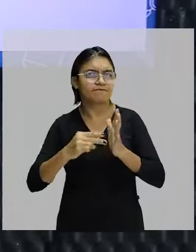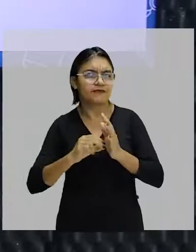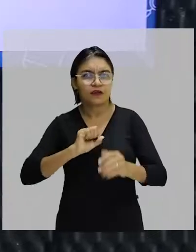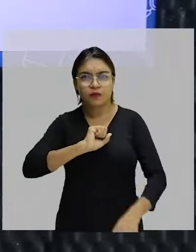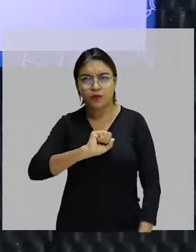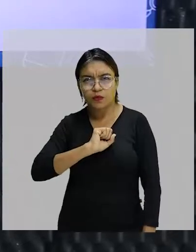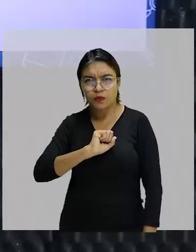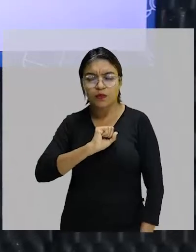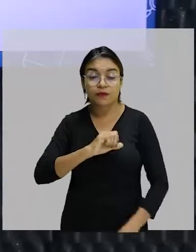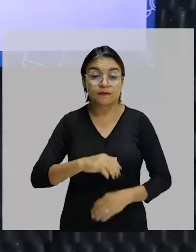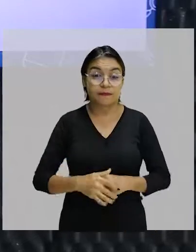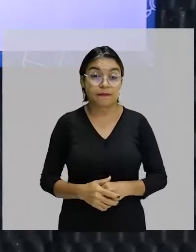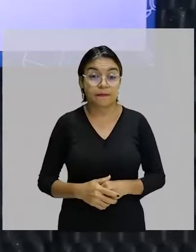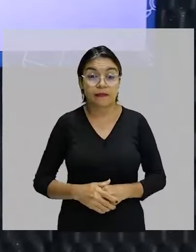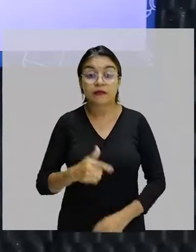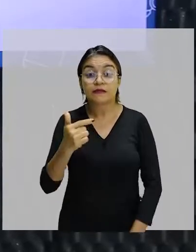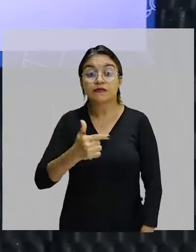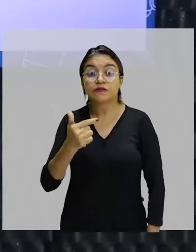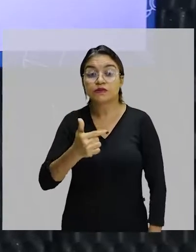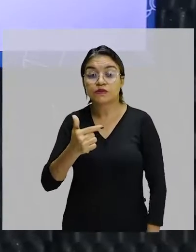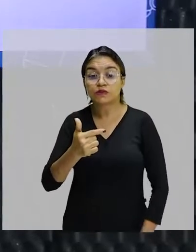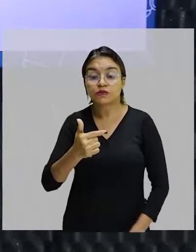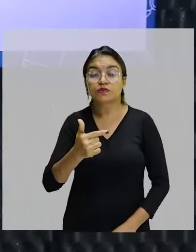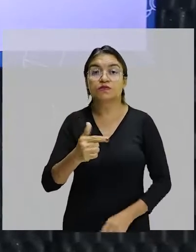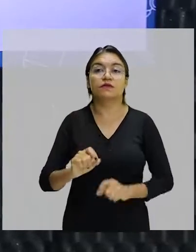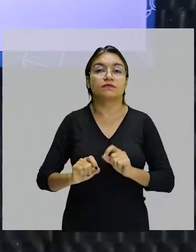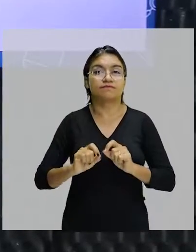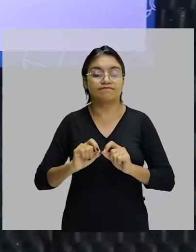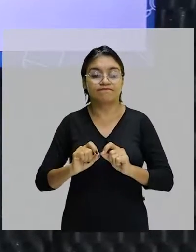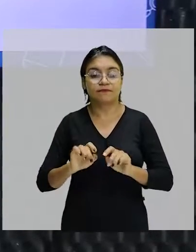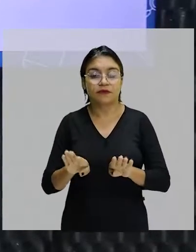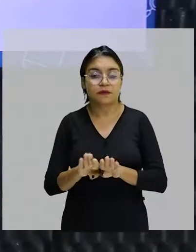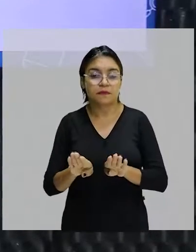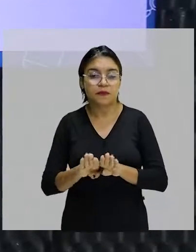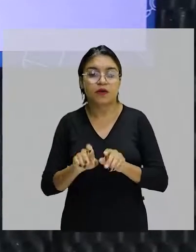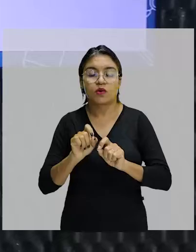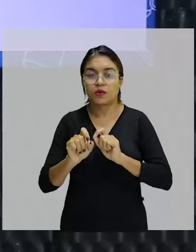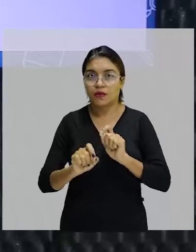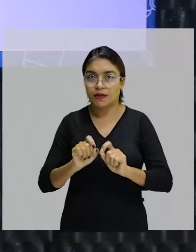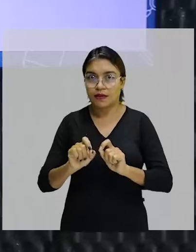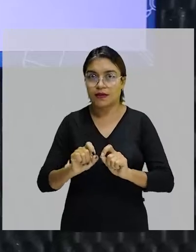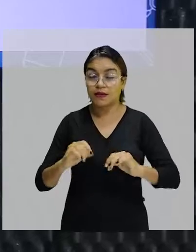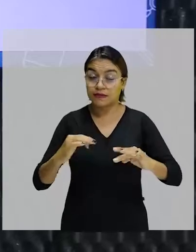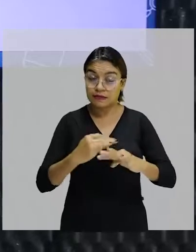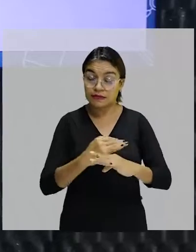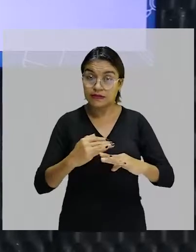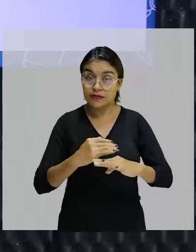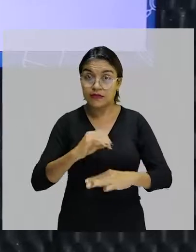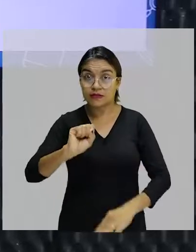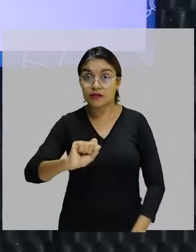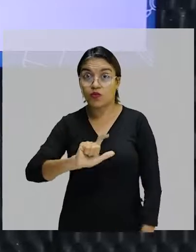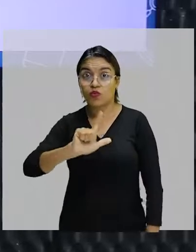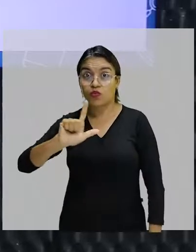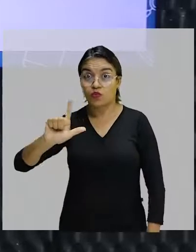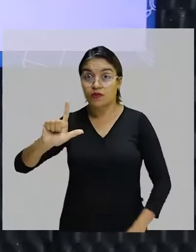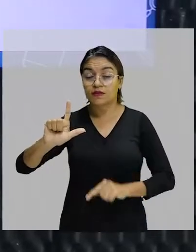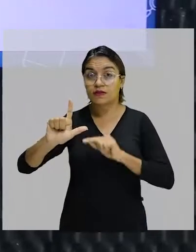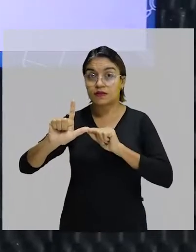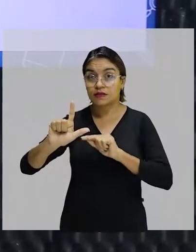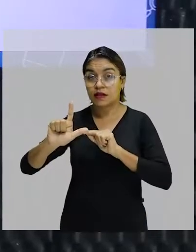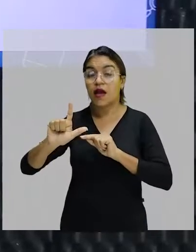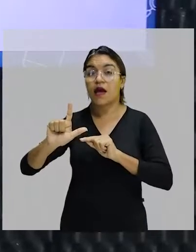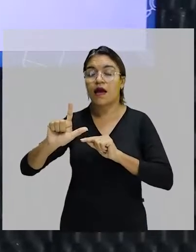Jamaica é justamente falando da cidade de São Luís, que tem esse nome, esse apelido chamado